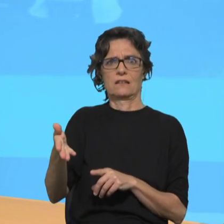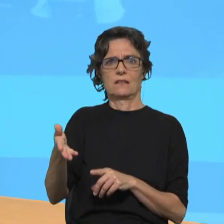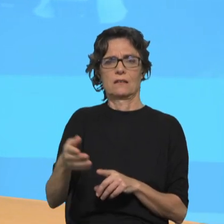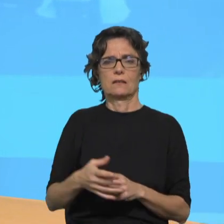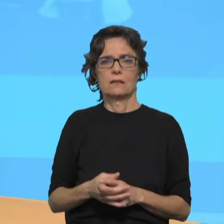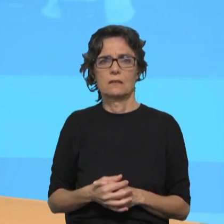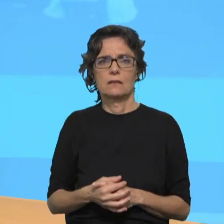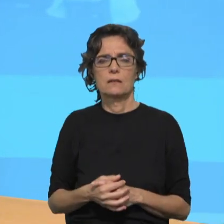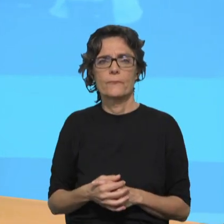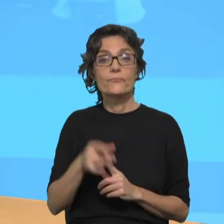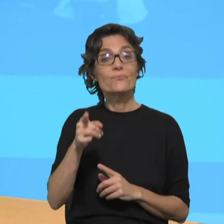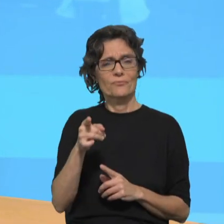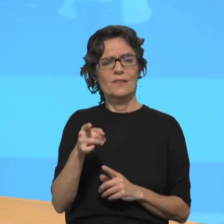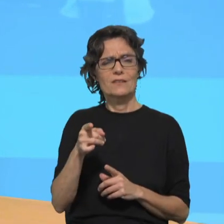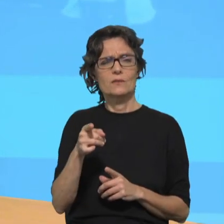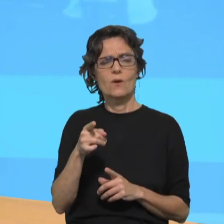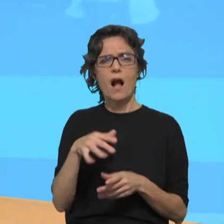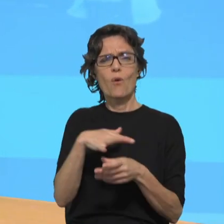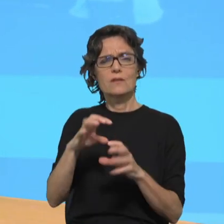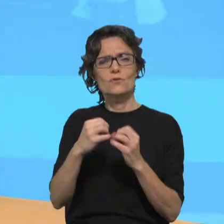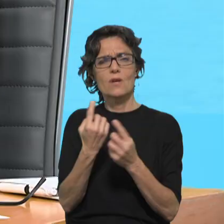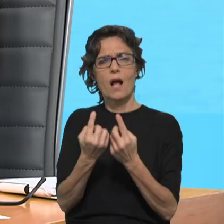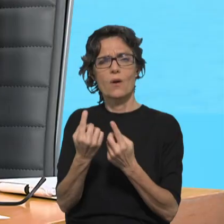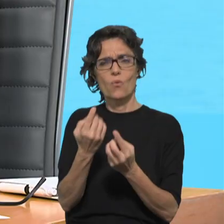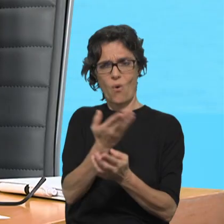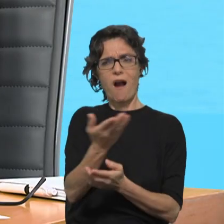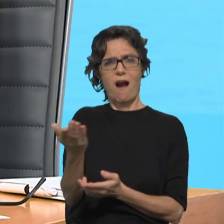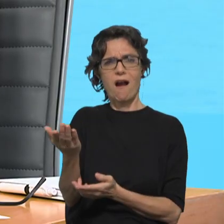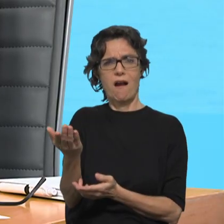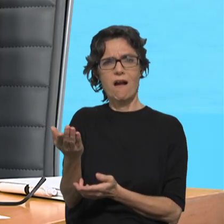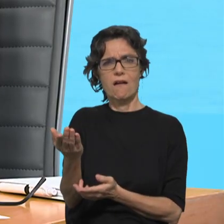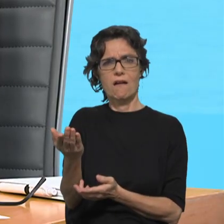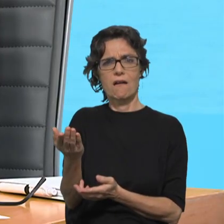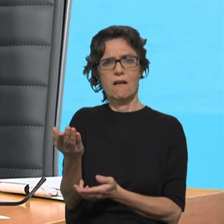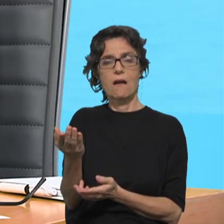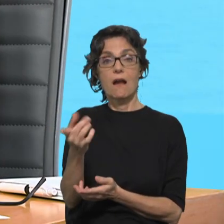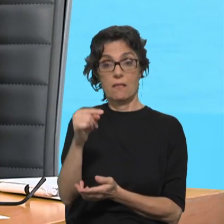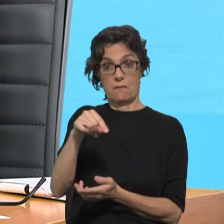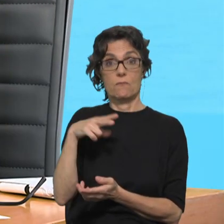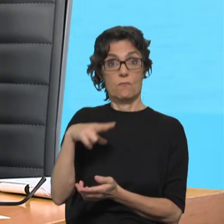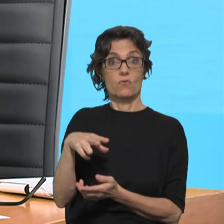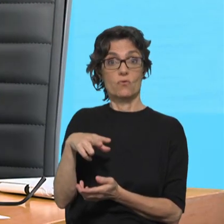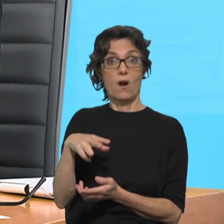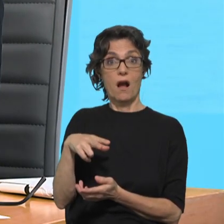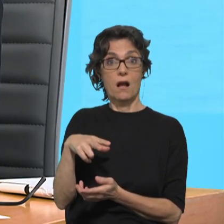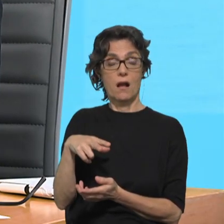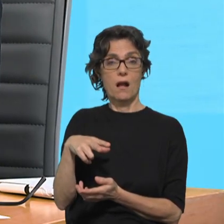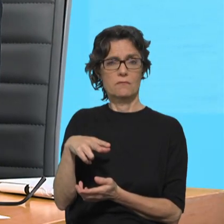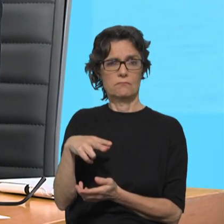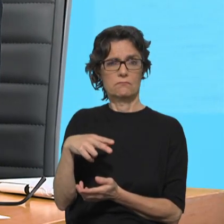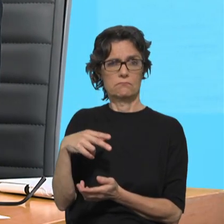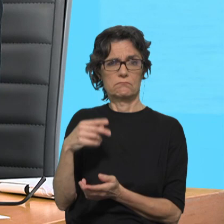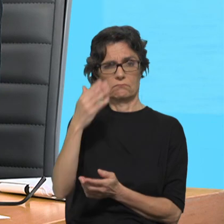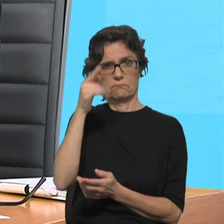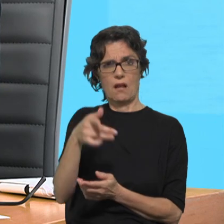que, infelizmente, existe em alguns contextos sociais, também entre nós, em Portugal, até tempos bem recentes?